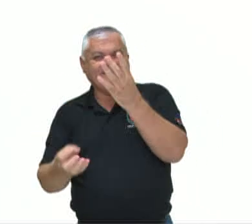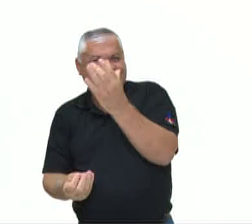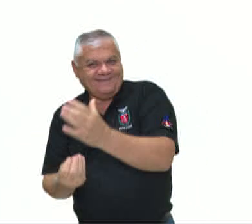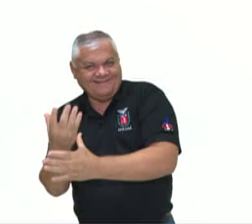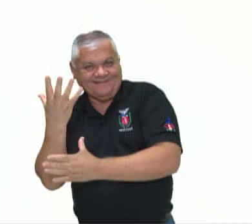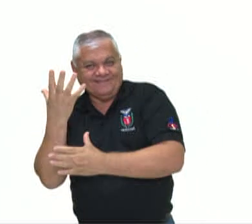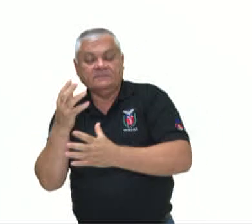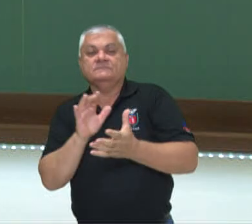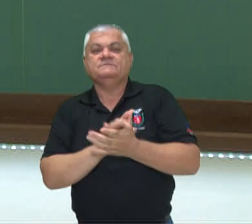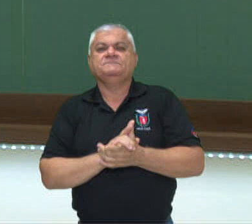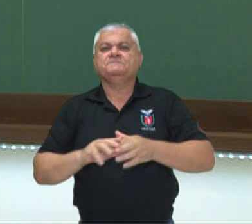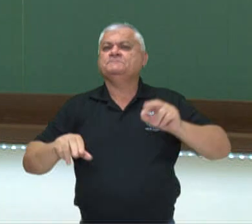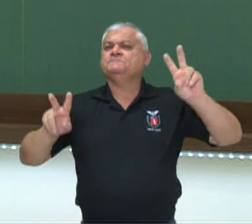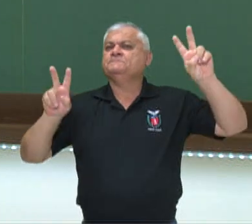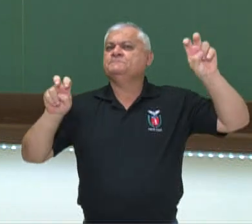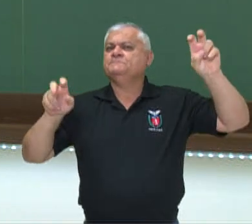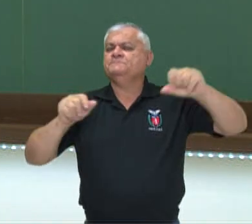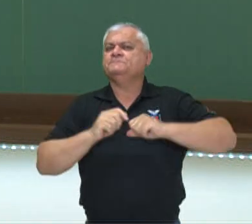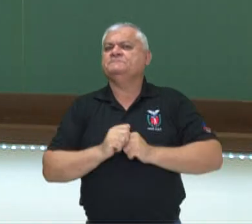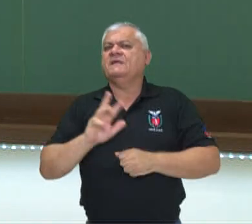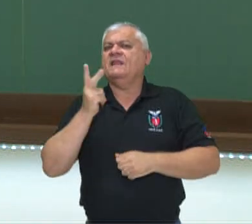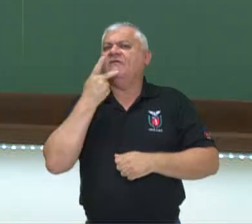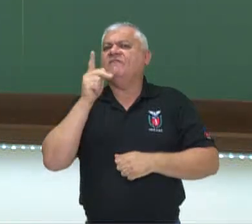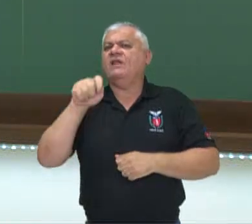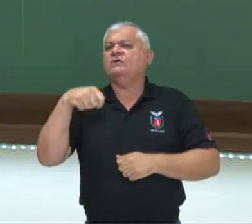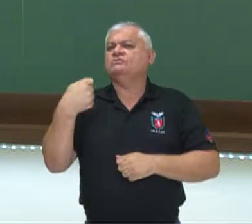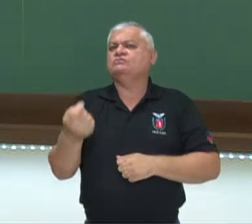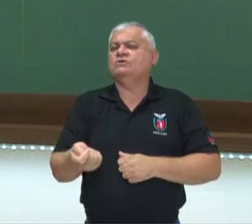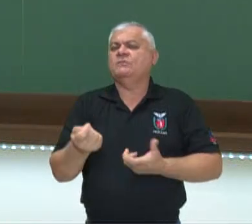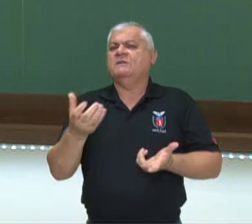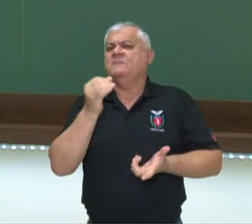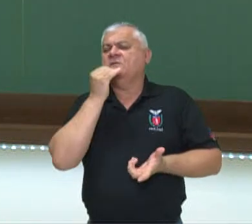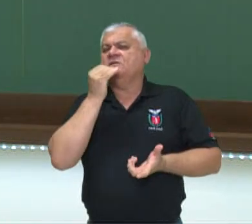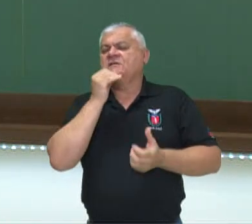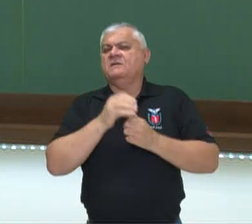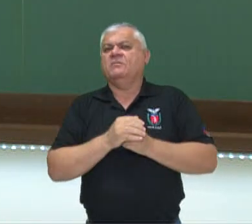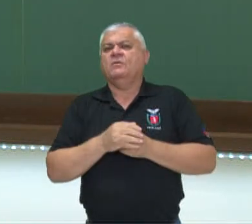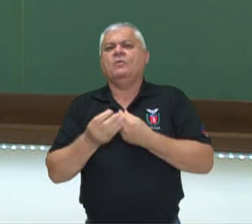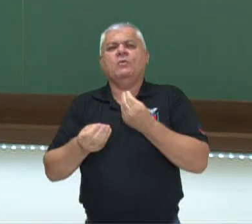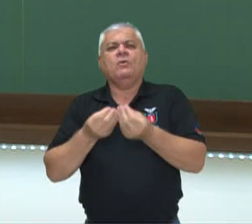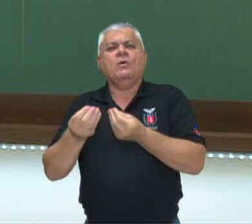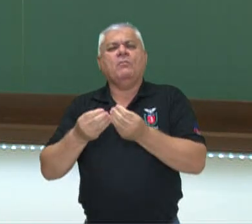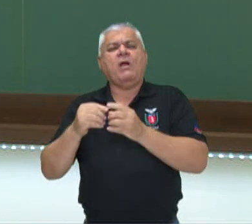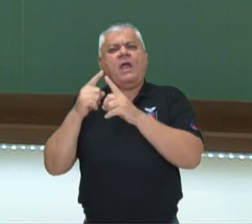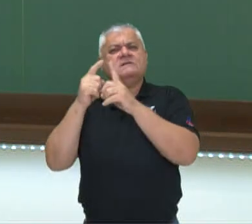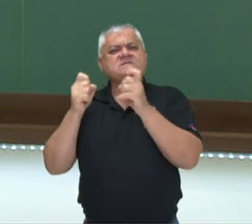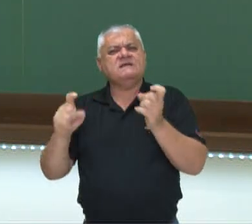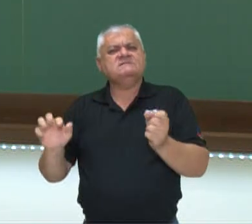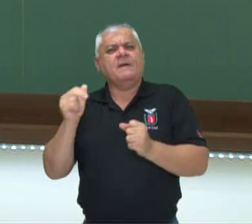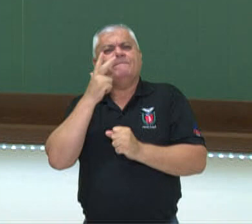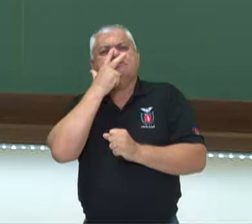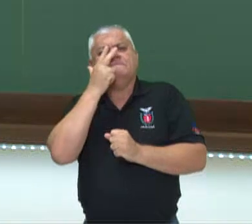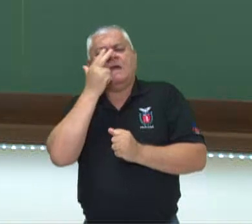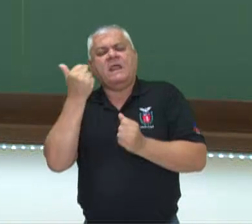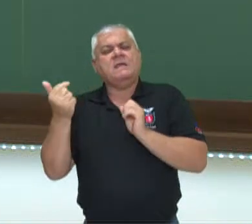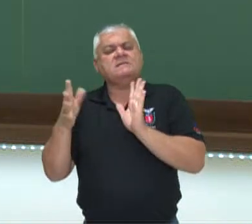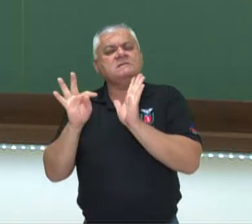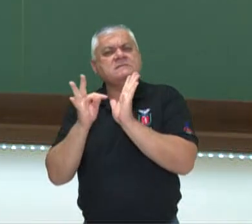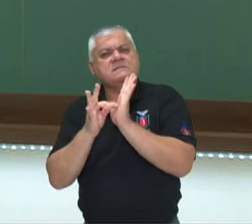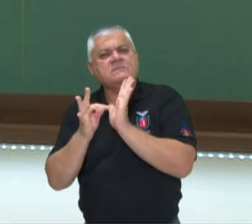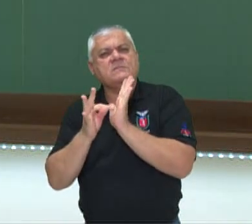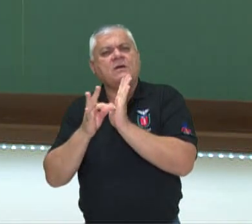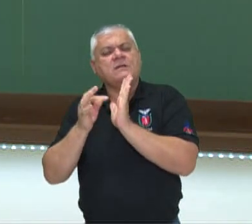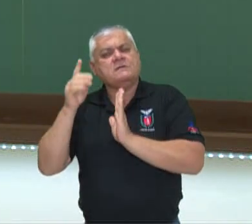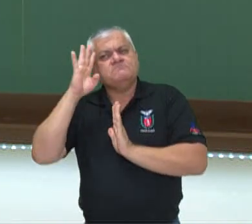fala sobre esse caráter de provisoriedade, né? A ciência como algo provisório. Para